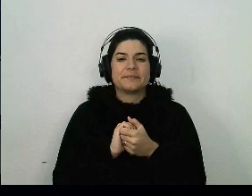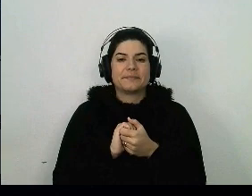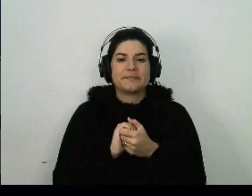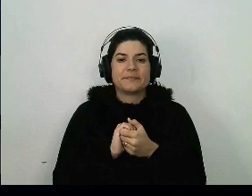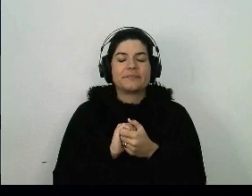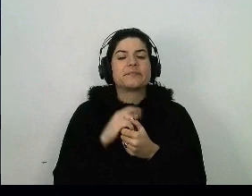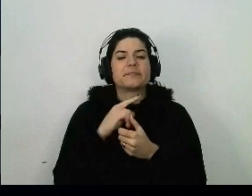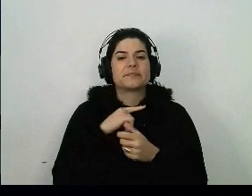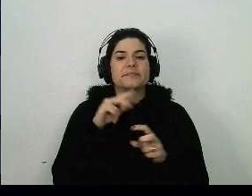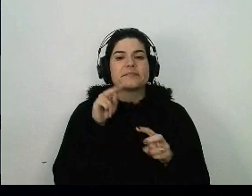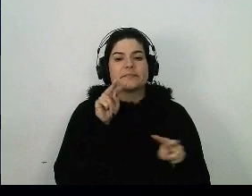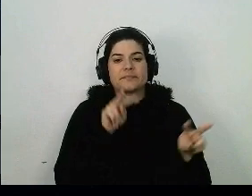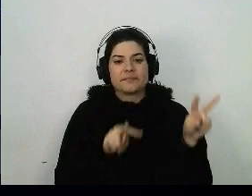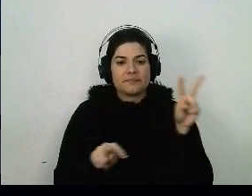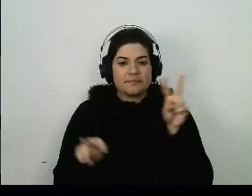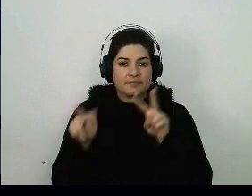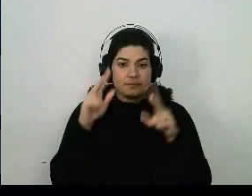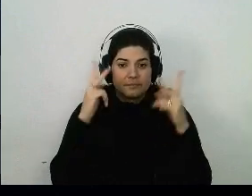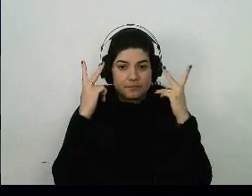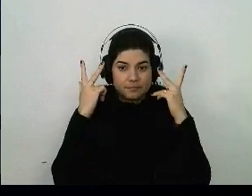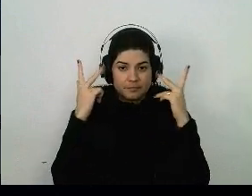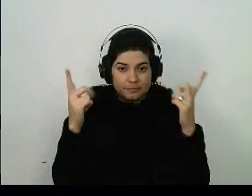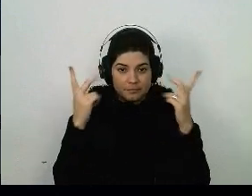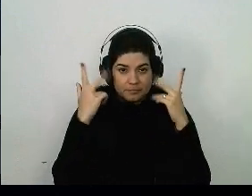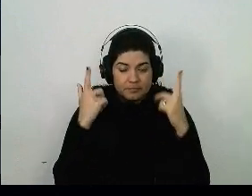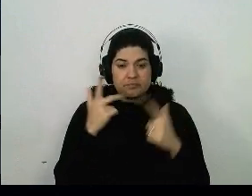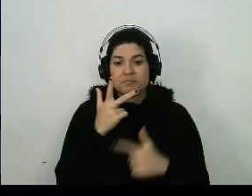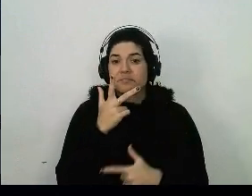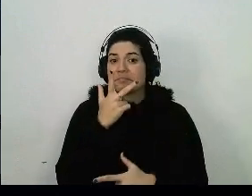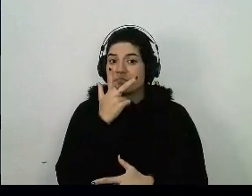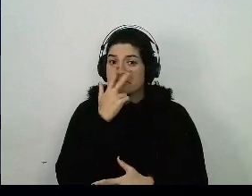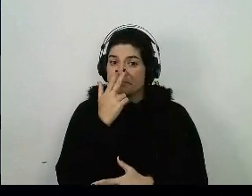visualização normal, como se a gente estivesse fazendo uma query normal.